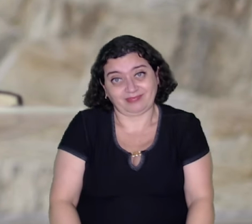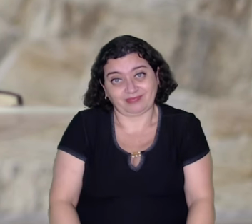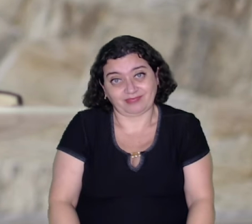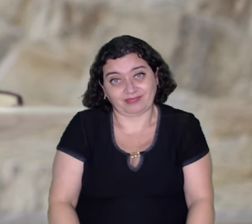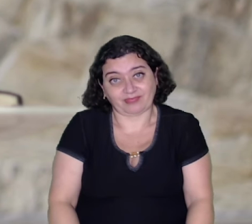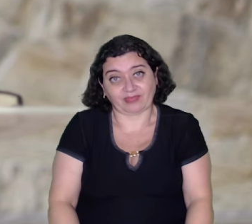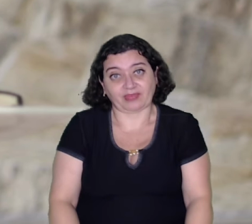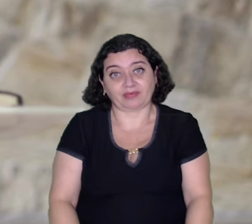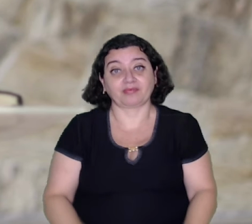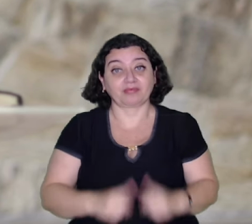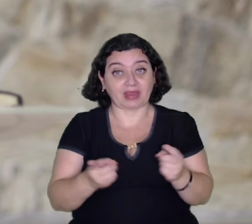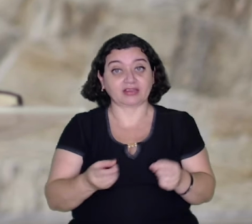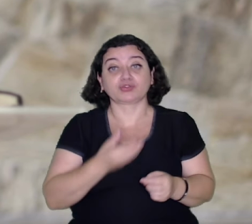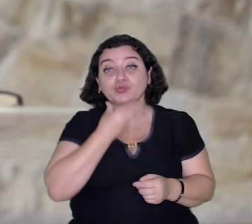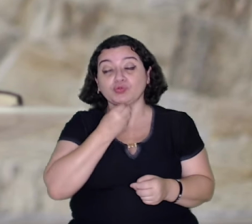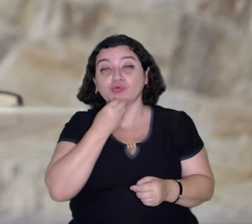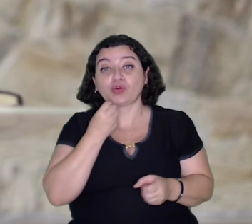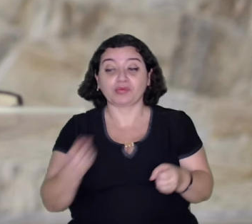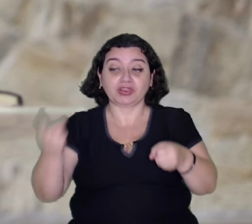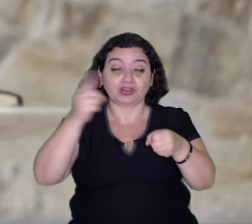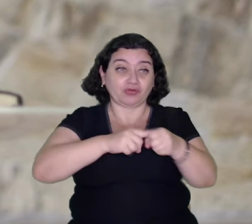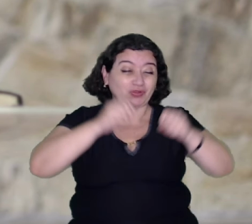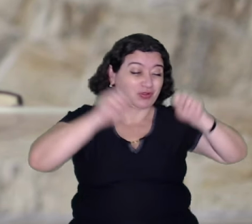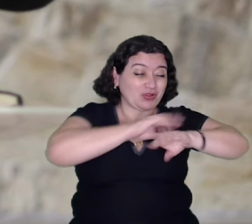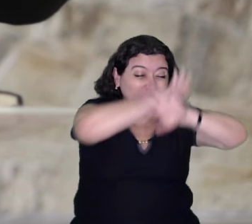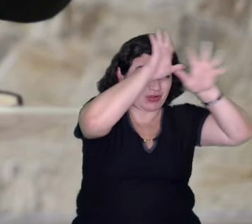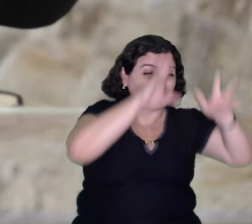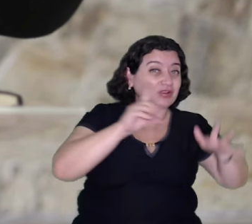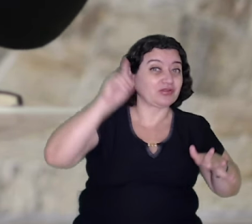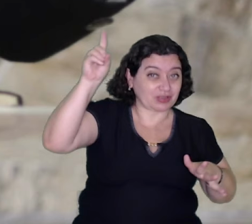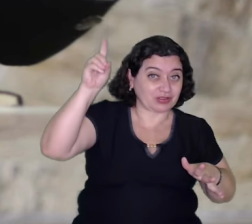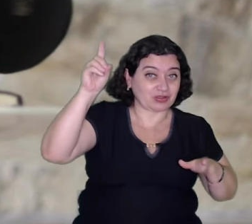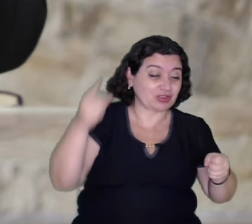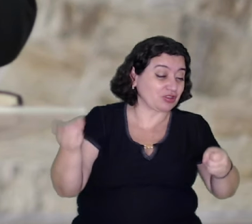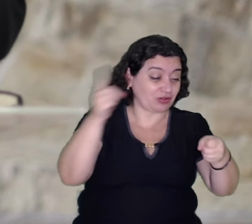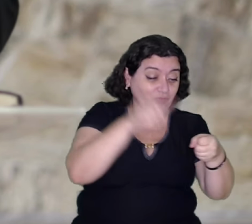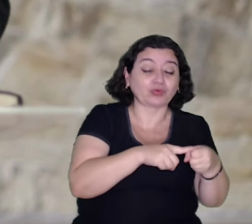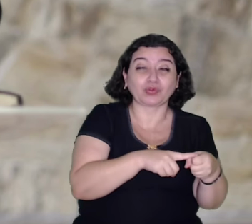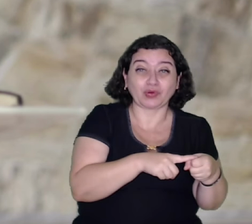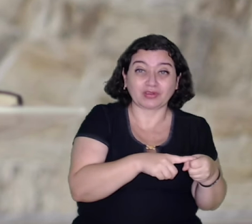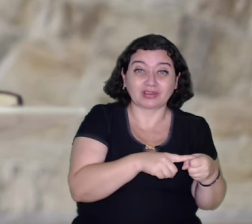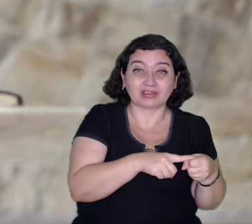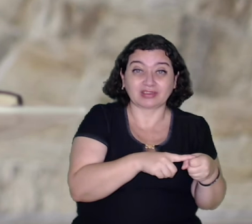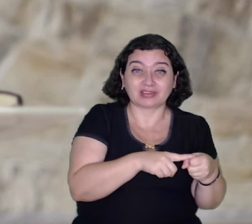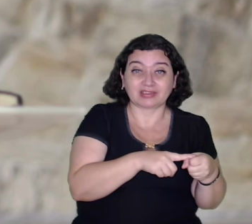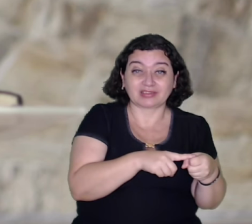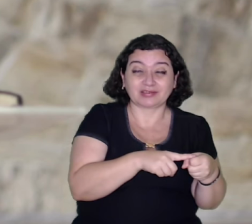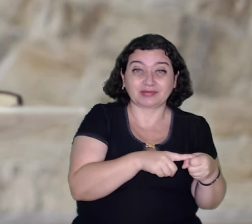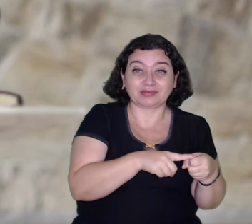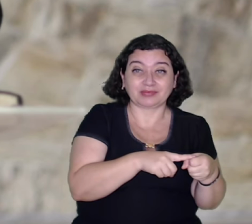Para aquele que voltou glorificando a Deus, para aquele que voltou